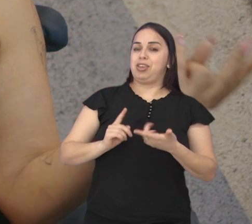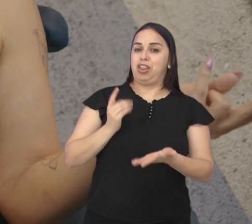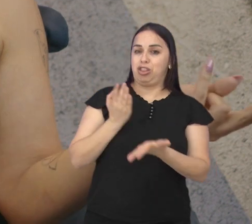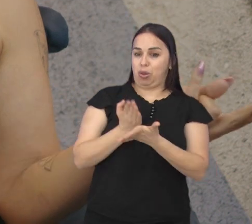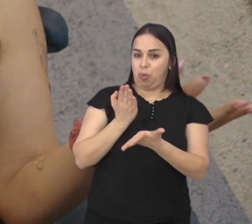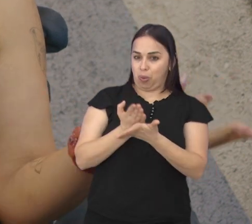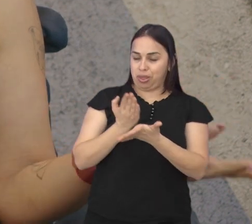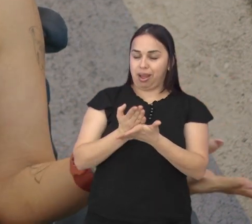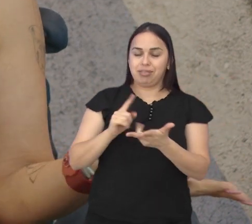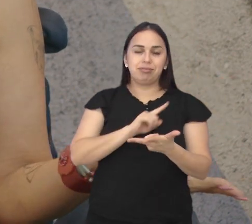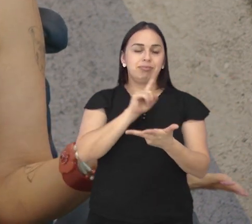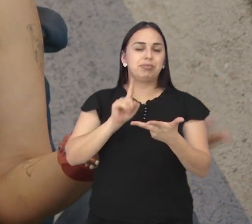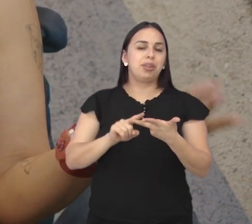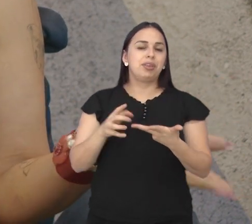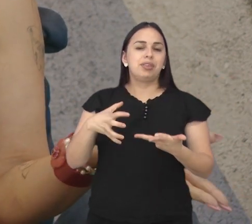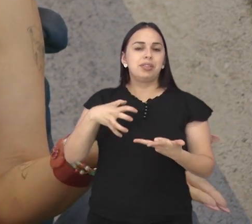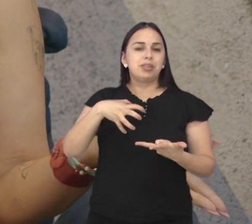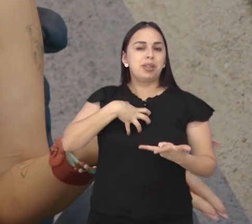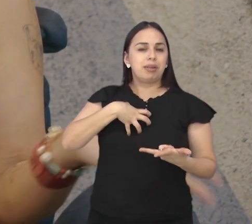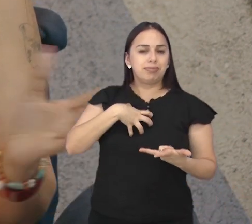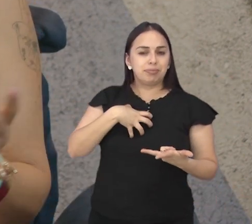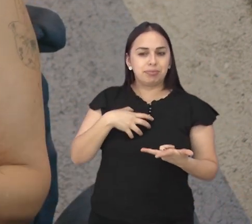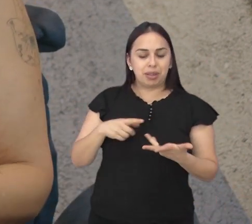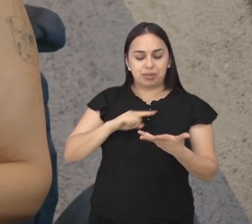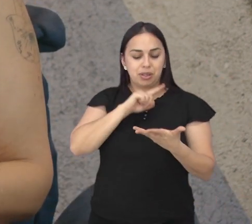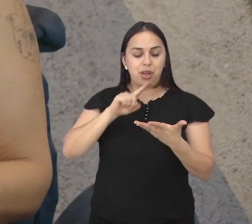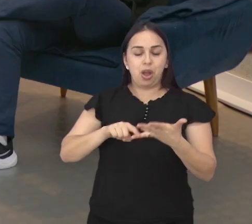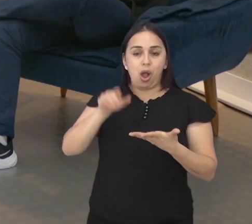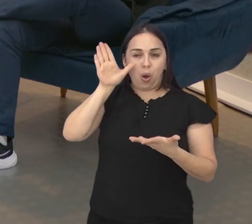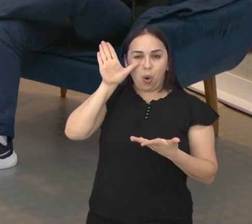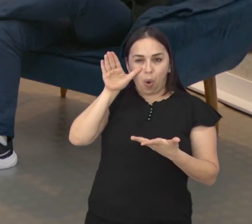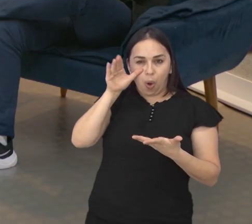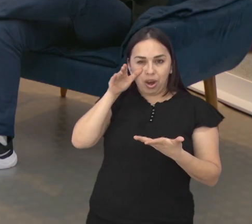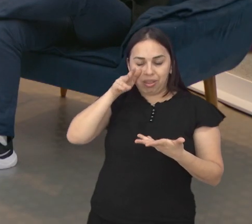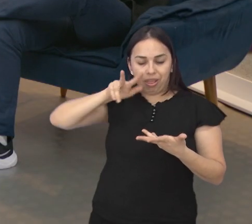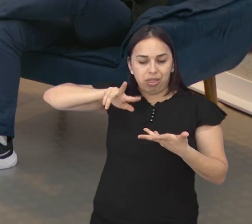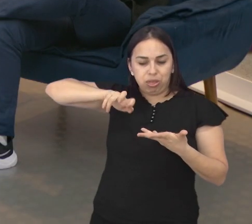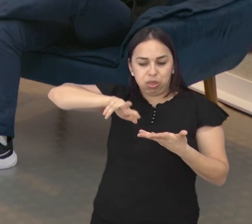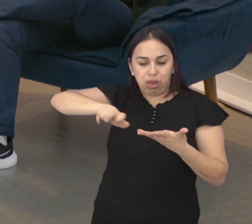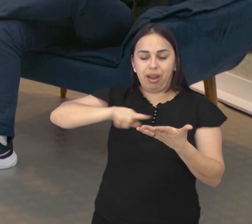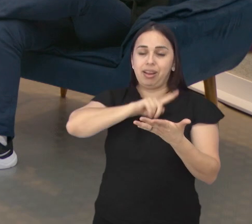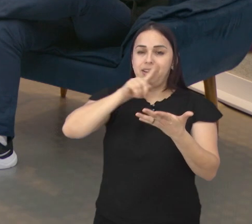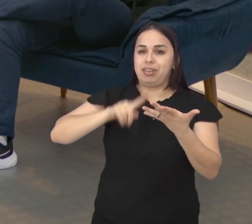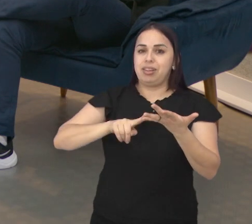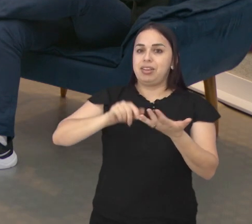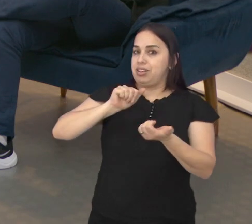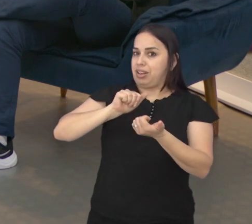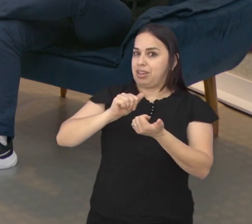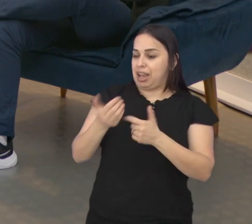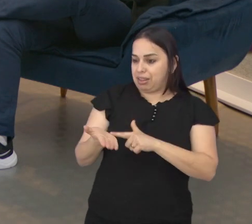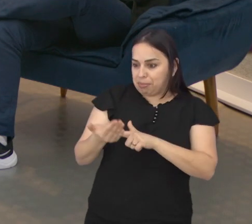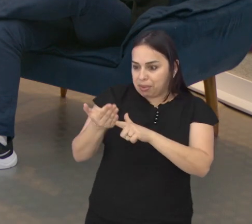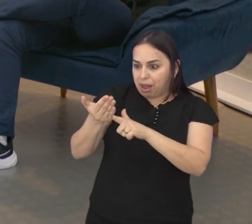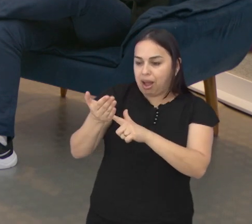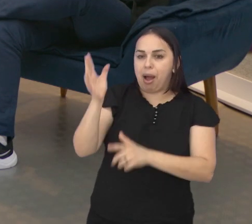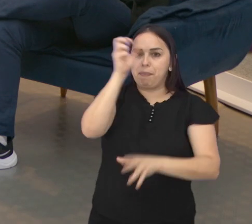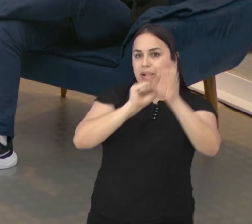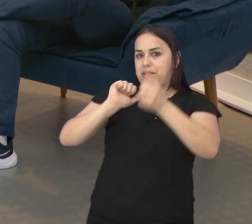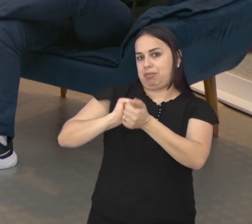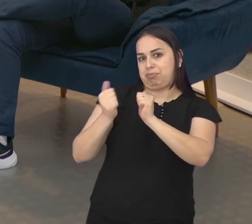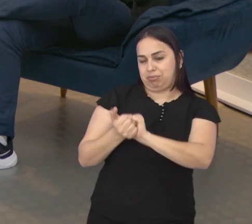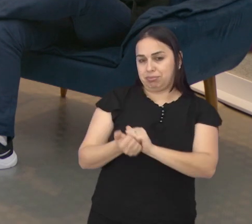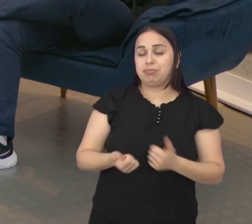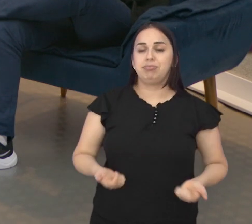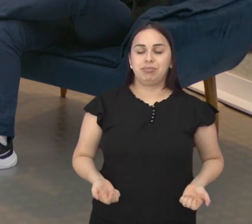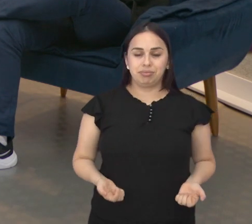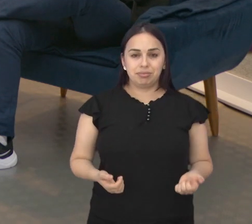ele tem que estudar um pouco, sensibilidade, estudo, curiosidade e se adaptar às novas tecnologias, não é